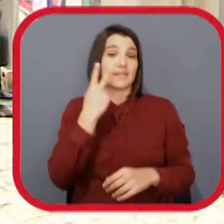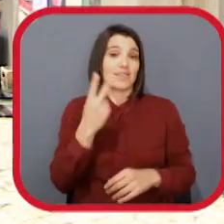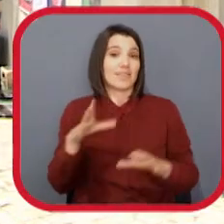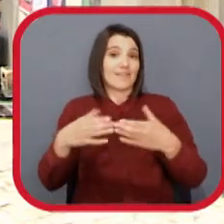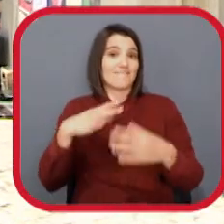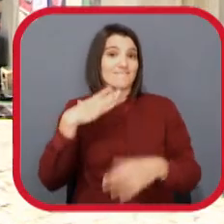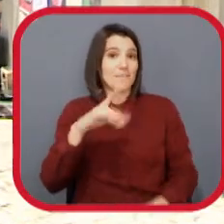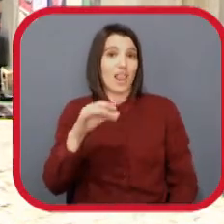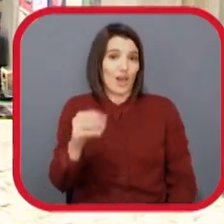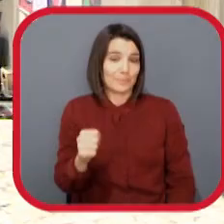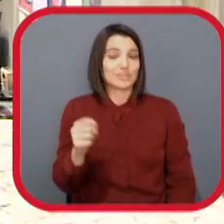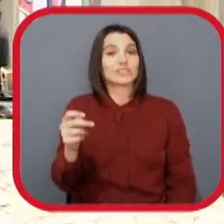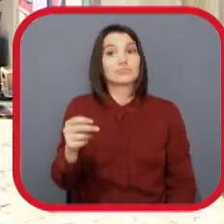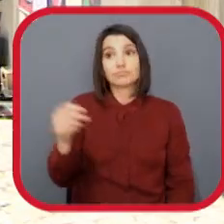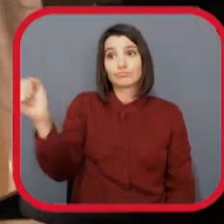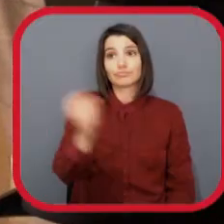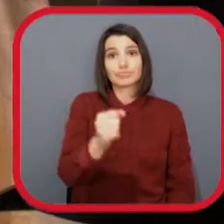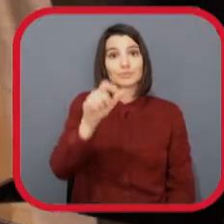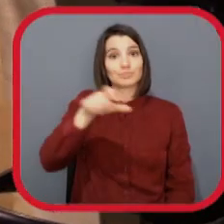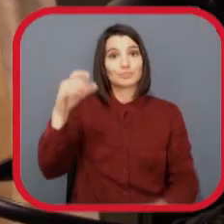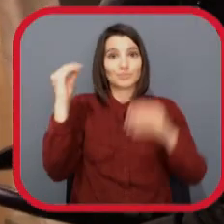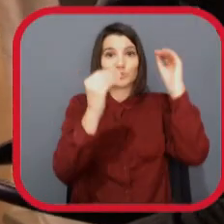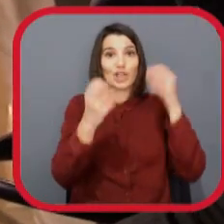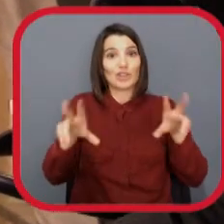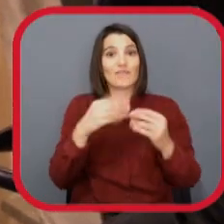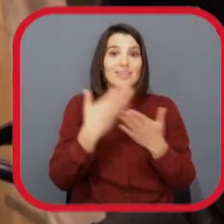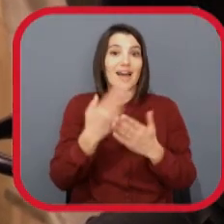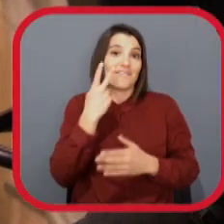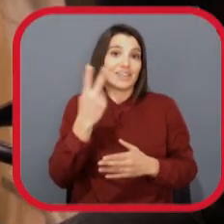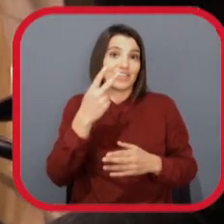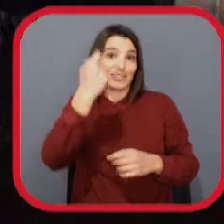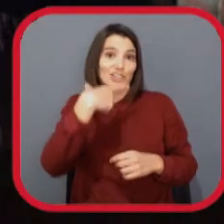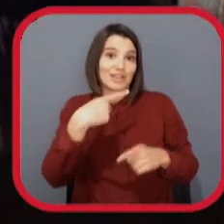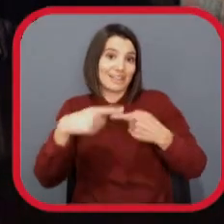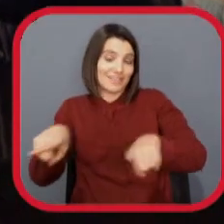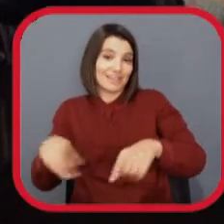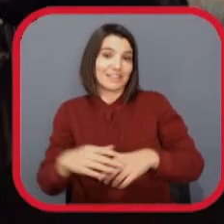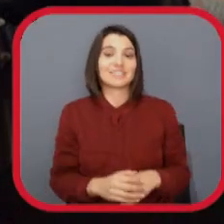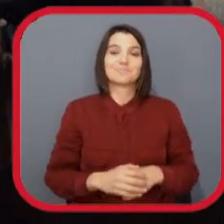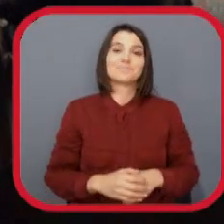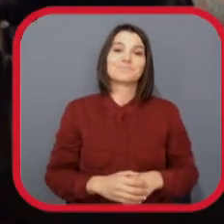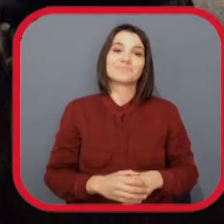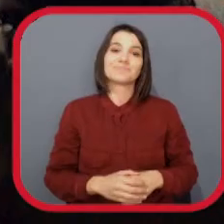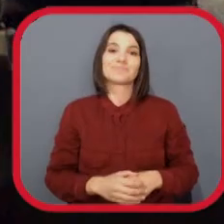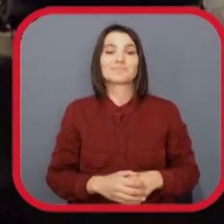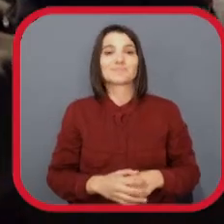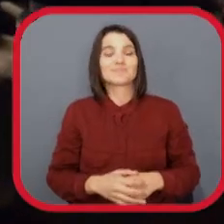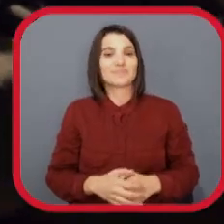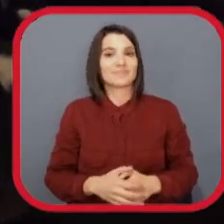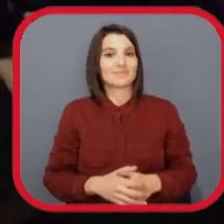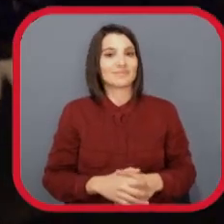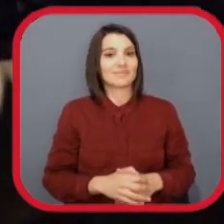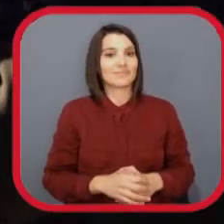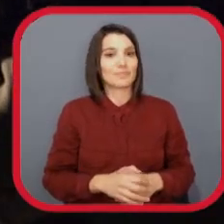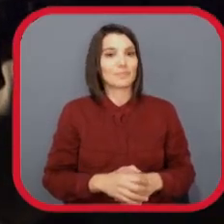Nesta fase da vida dos Lopes, surgem novas personagens que vêm a mudar o rumo da história. As novas